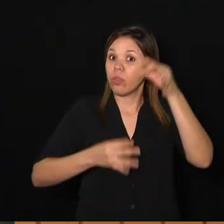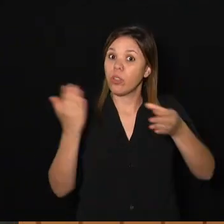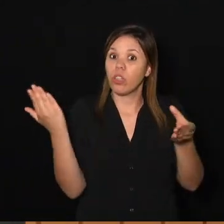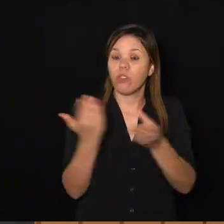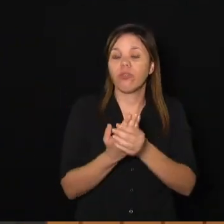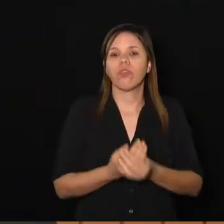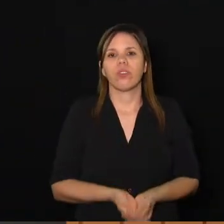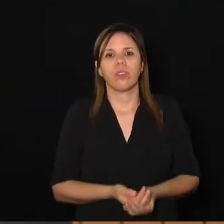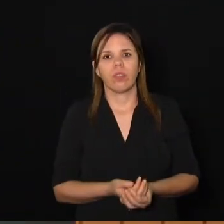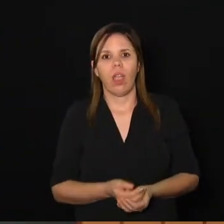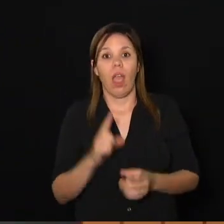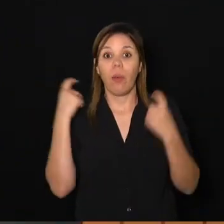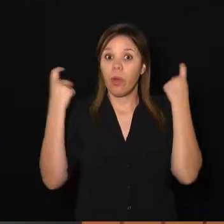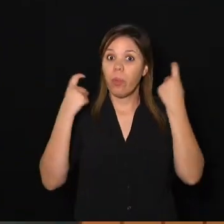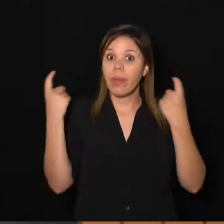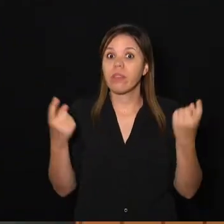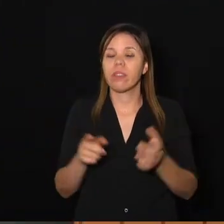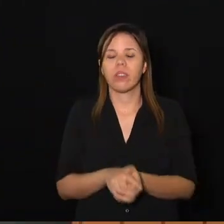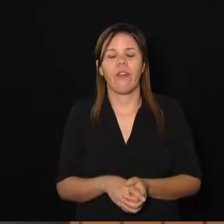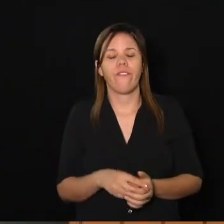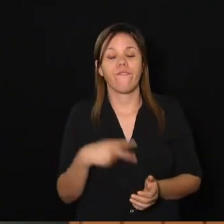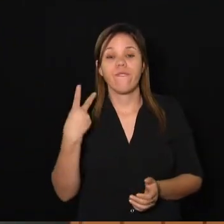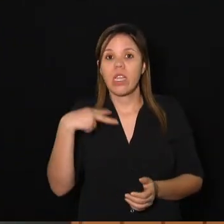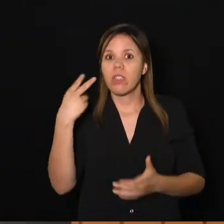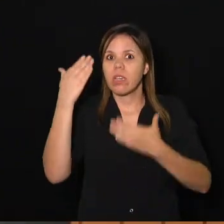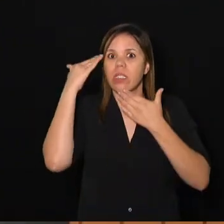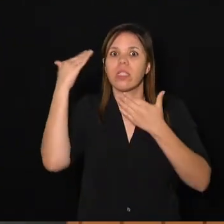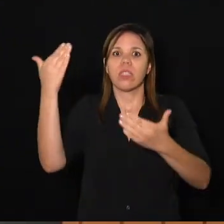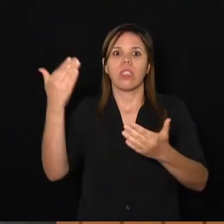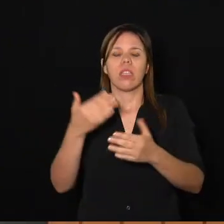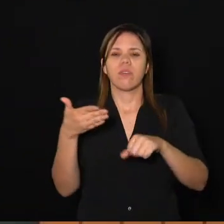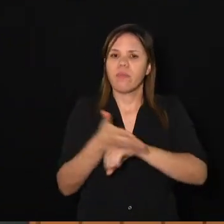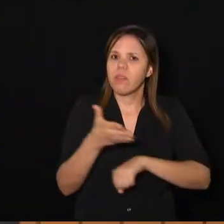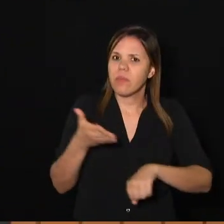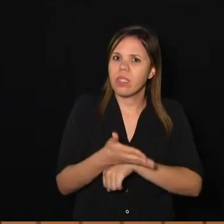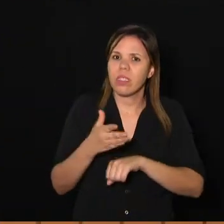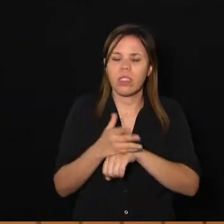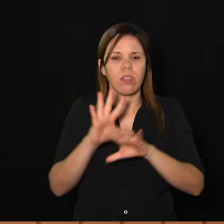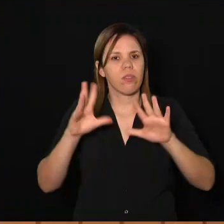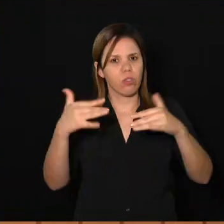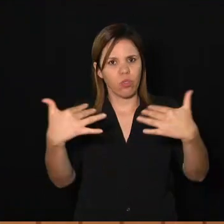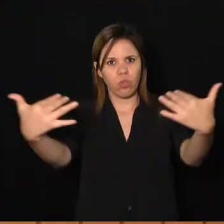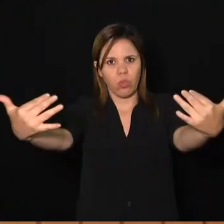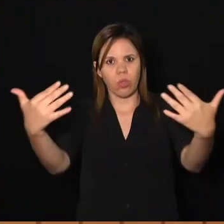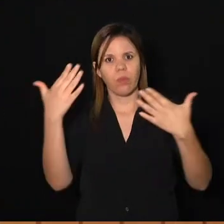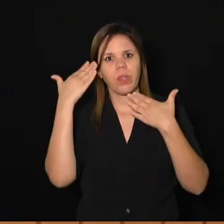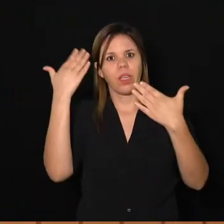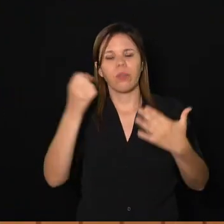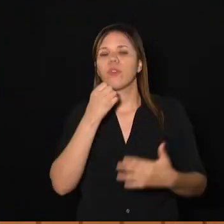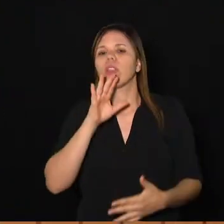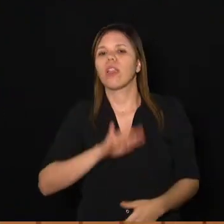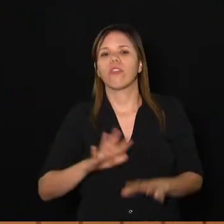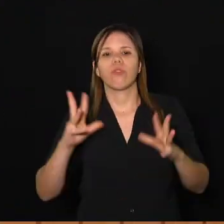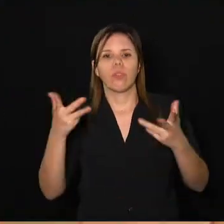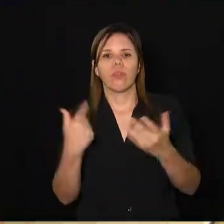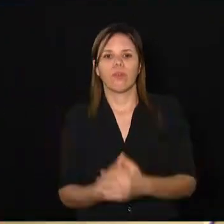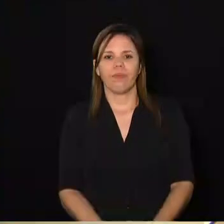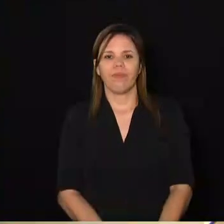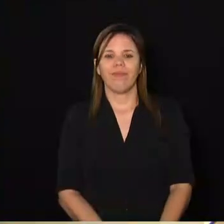preocupação portanto vereador eu agradeço a participação agradeço aos demais muito obrigado boa tarde a todos